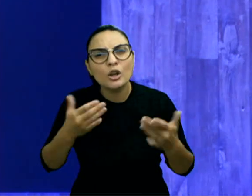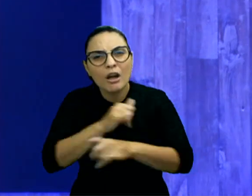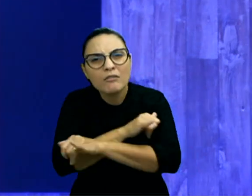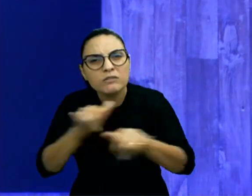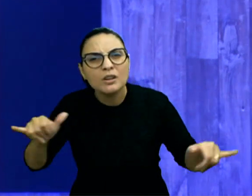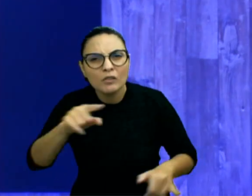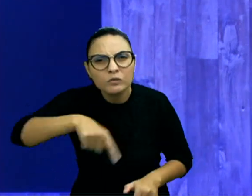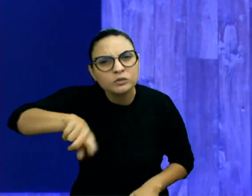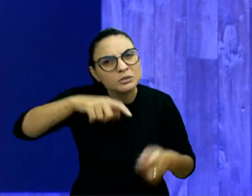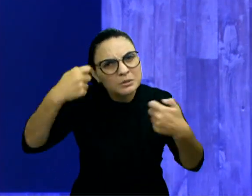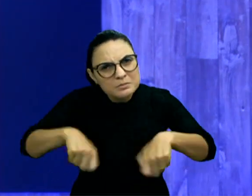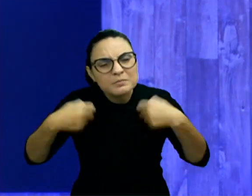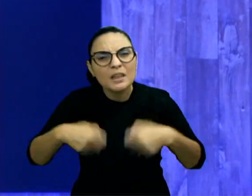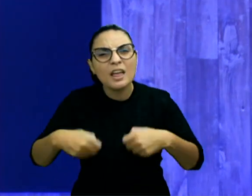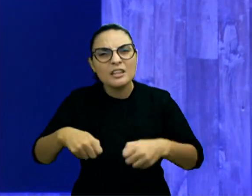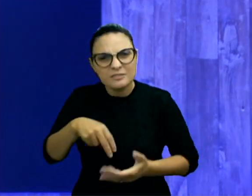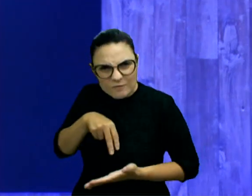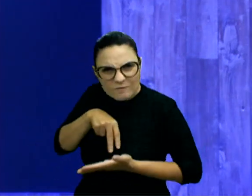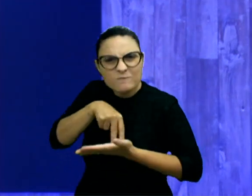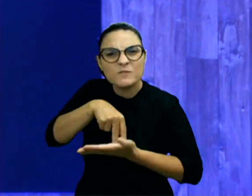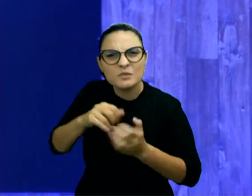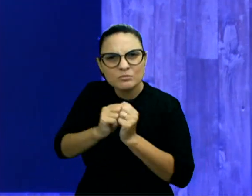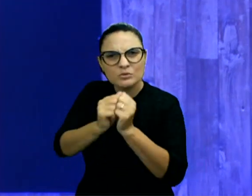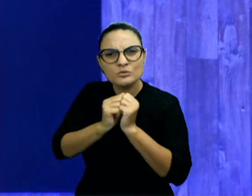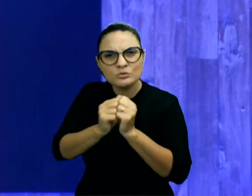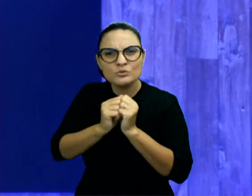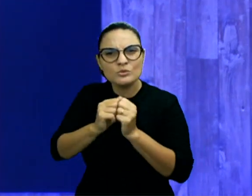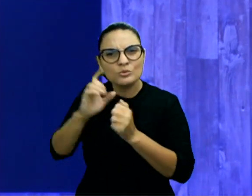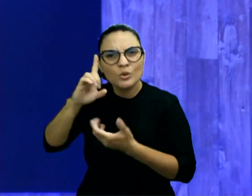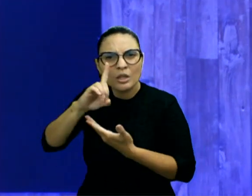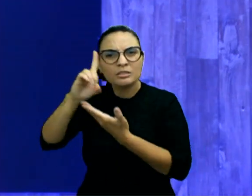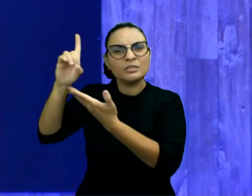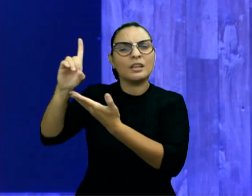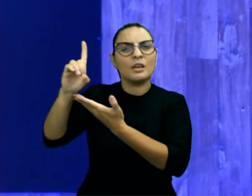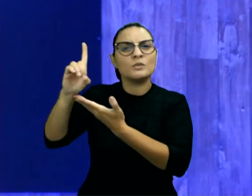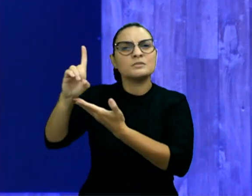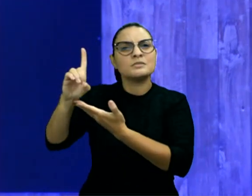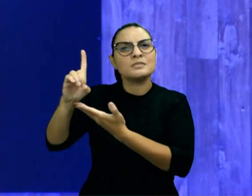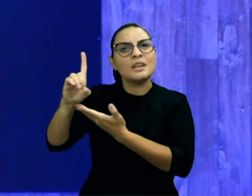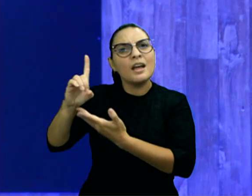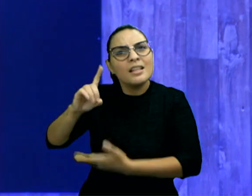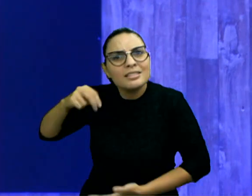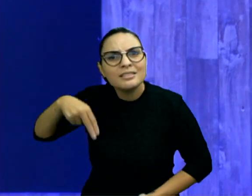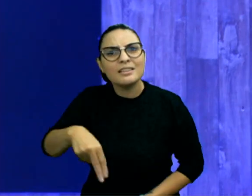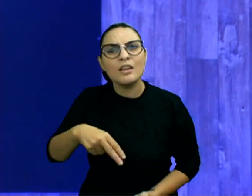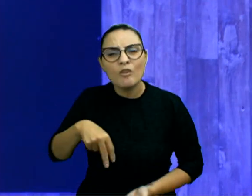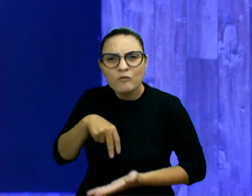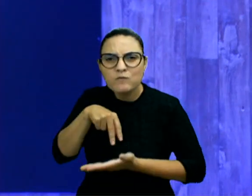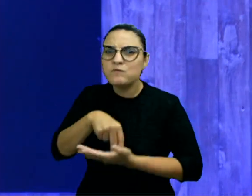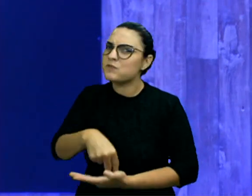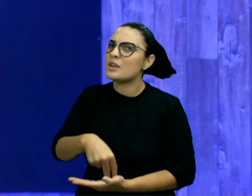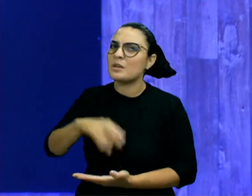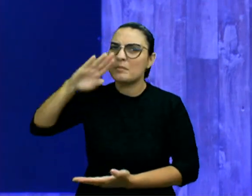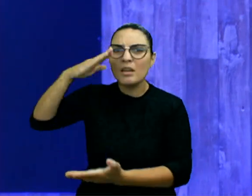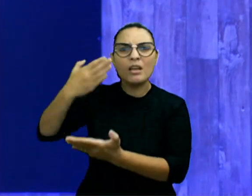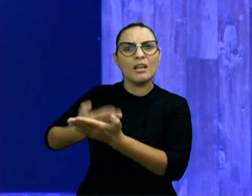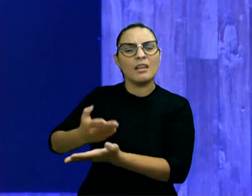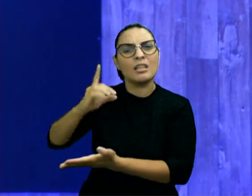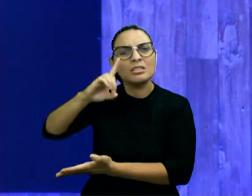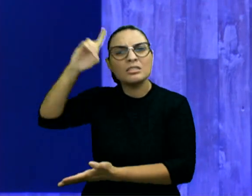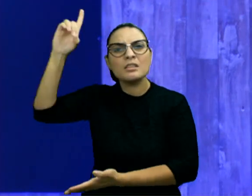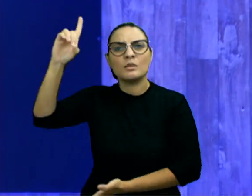firme em Deus, em nome de Jesus. Daniel permaneceu, ele estava firme, ele estava convicto,